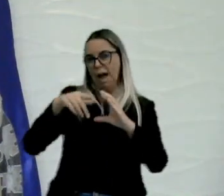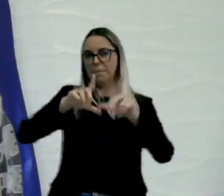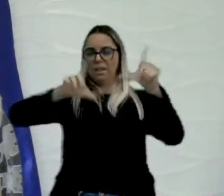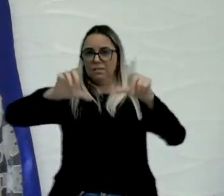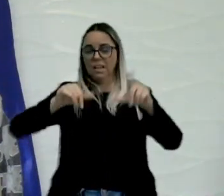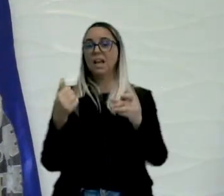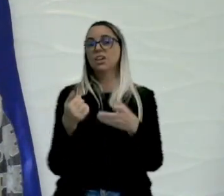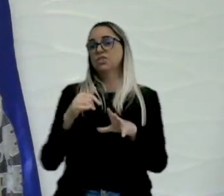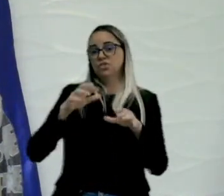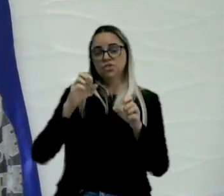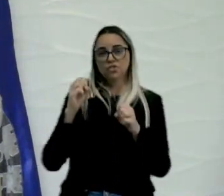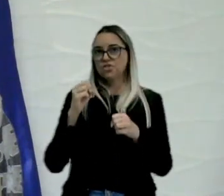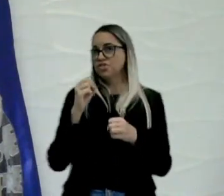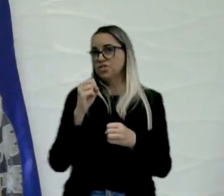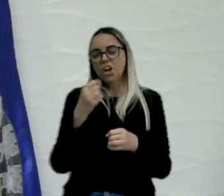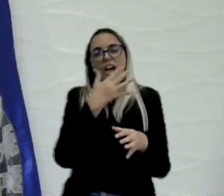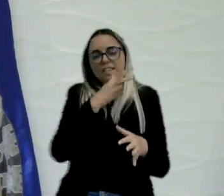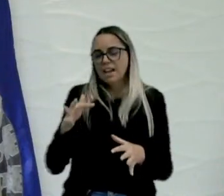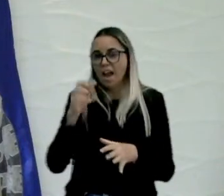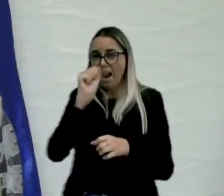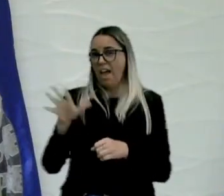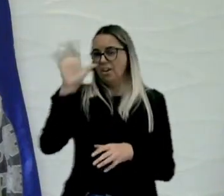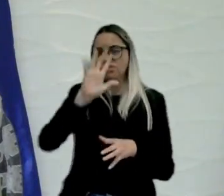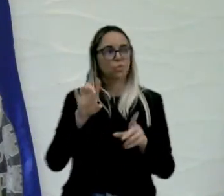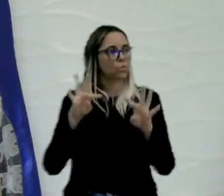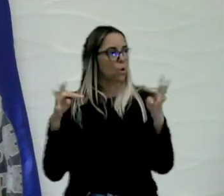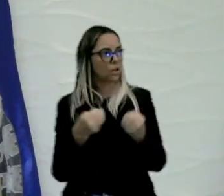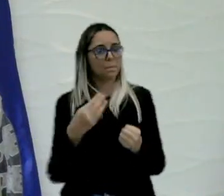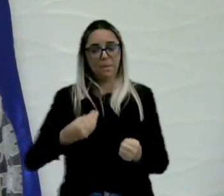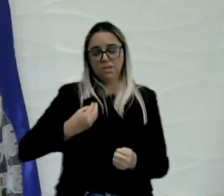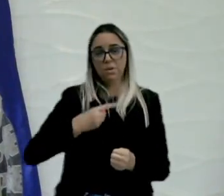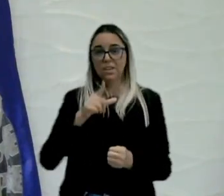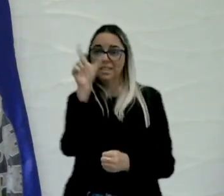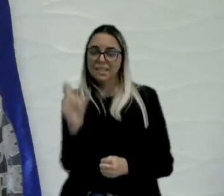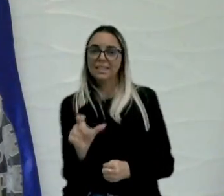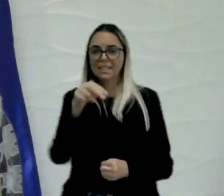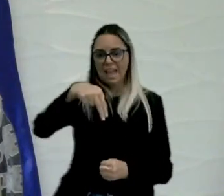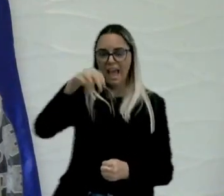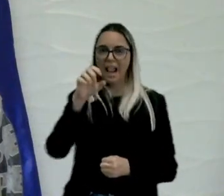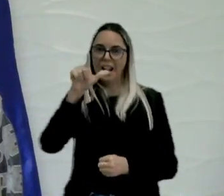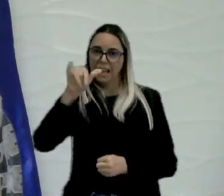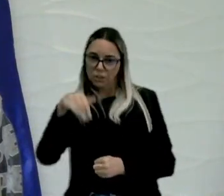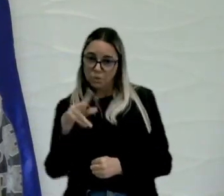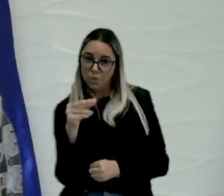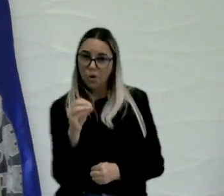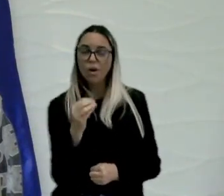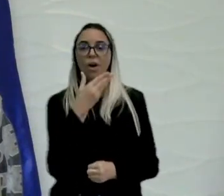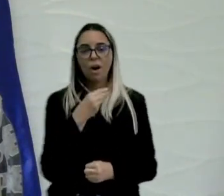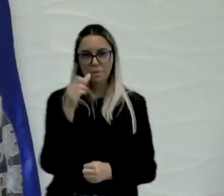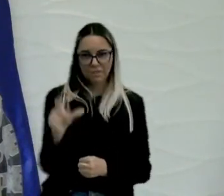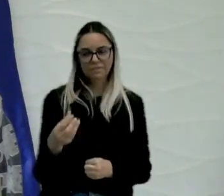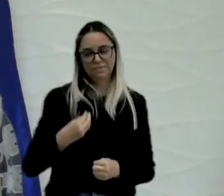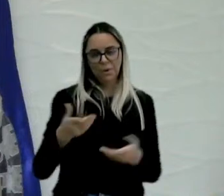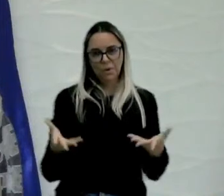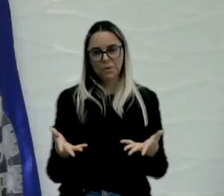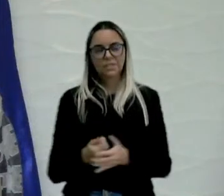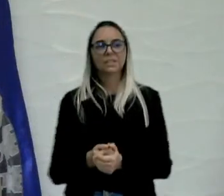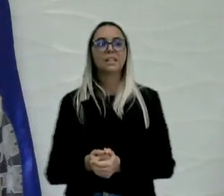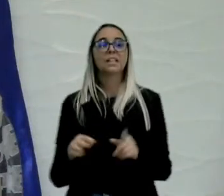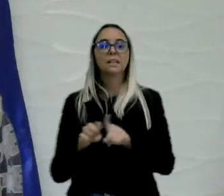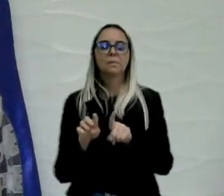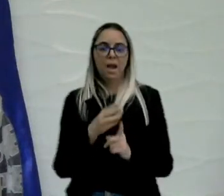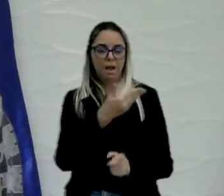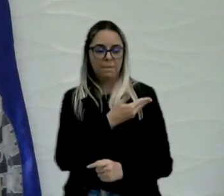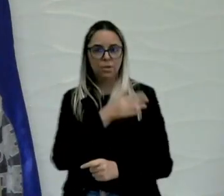blog da cidade pessoal aqui presente em nome do seu Nelinho saudo a todos quaria de mandar um abraço ao meu amigo